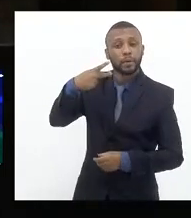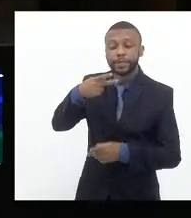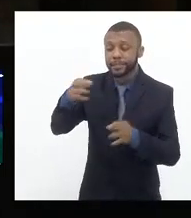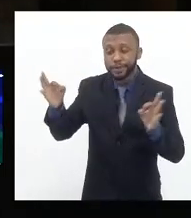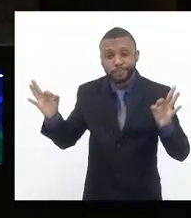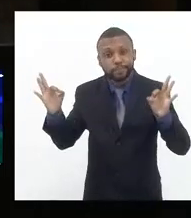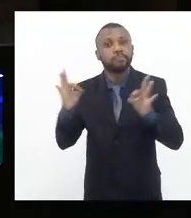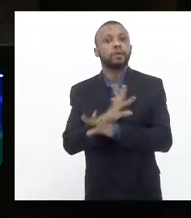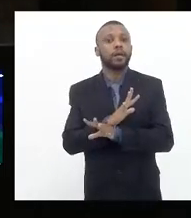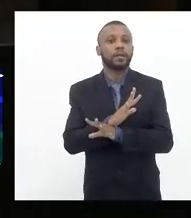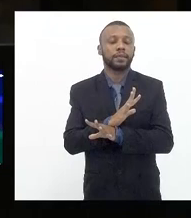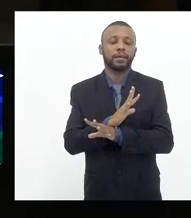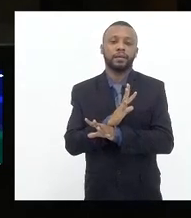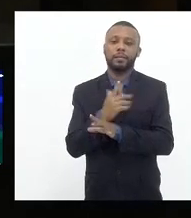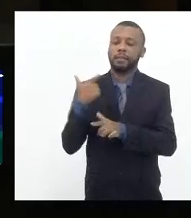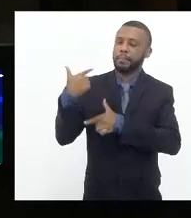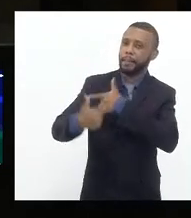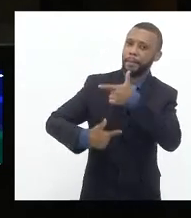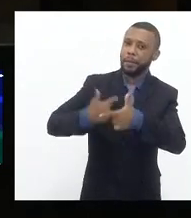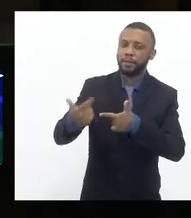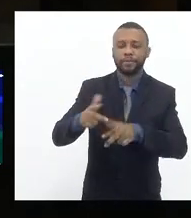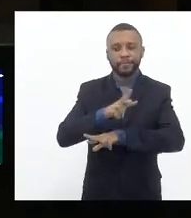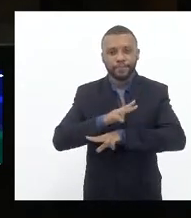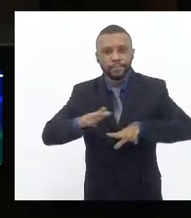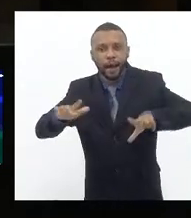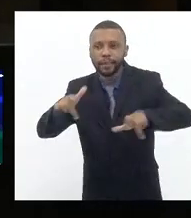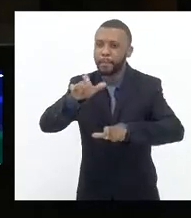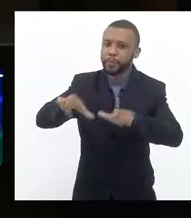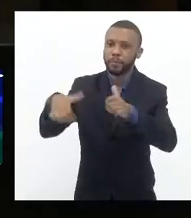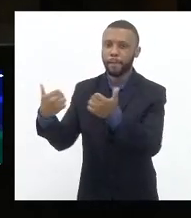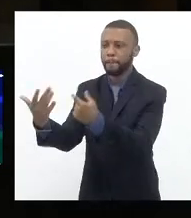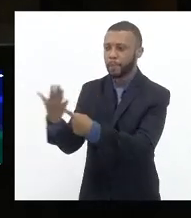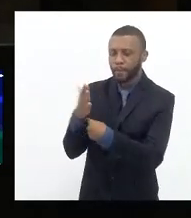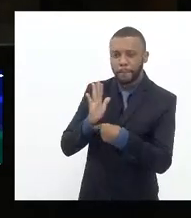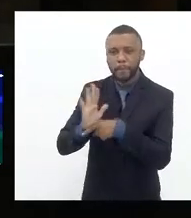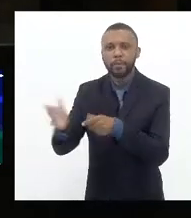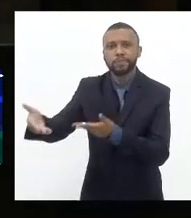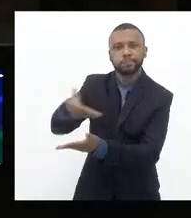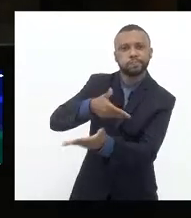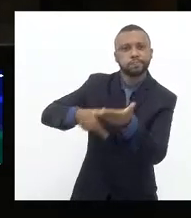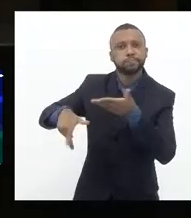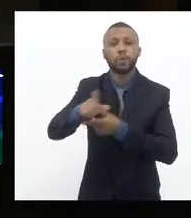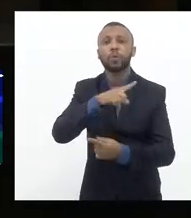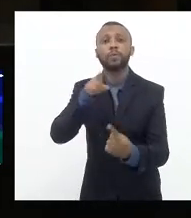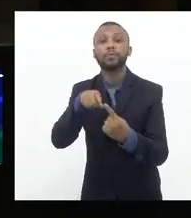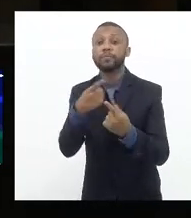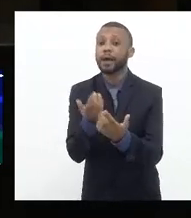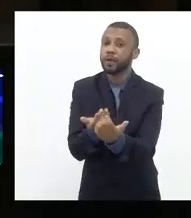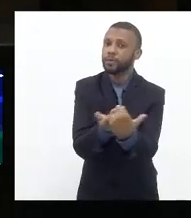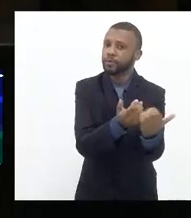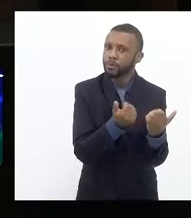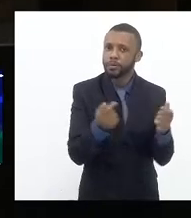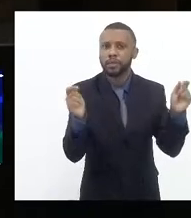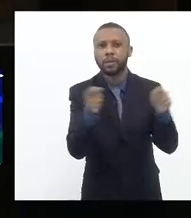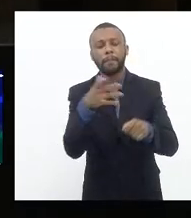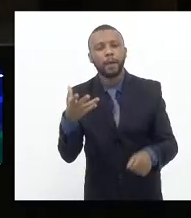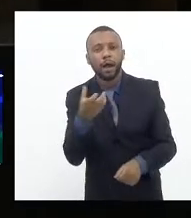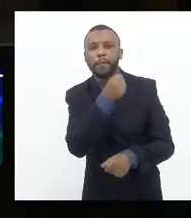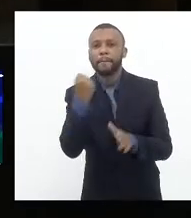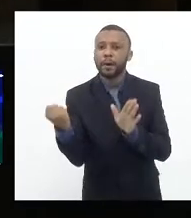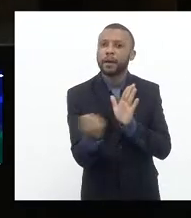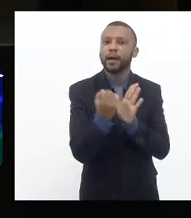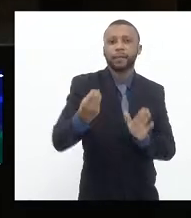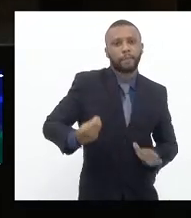juventude tenha a oportunidade de sobreviver. Ela tenha a oportunidade de ser uma juventude marcada para viver, e